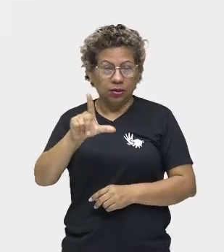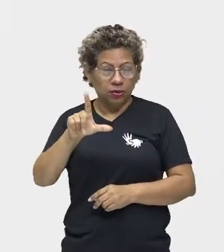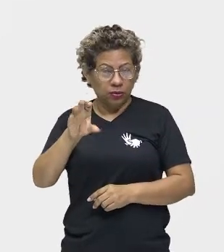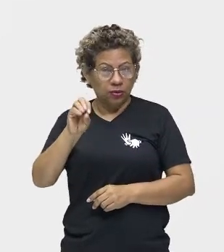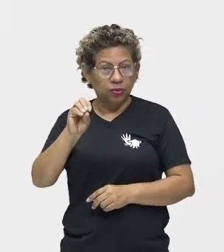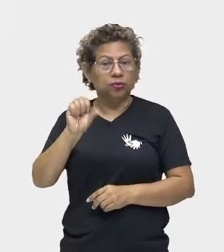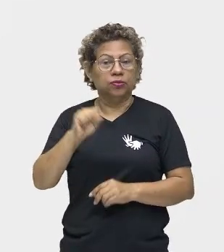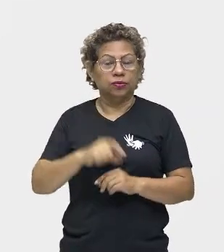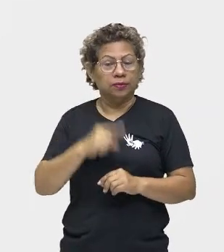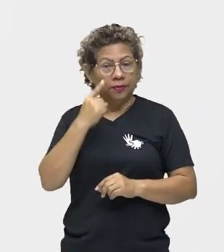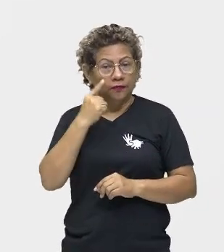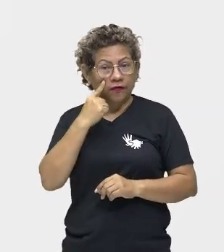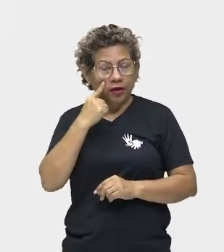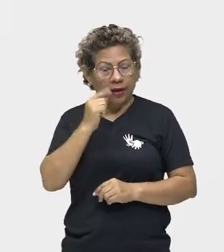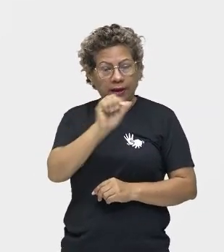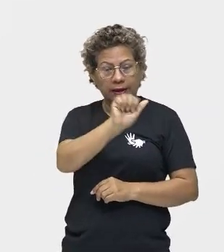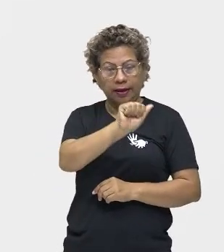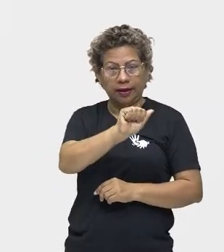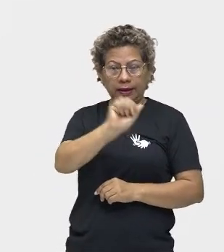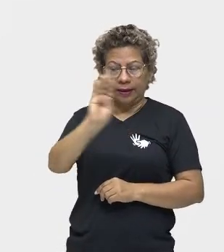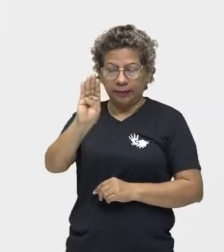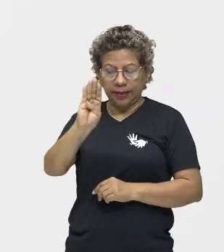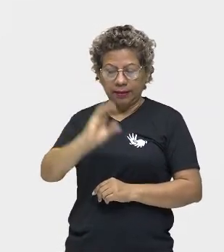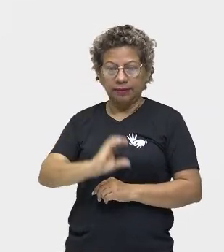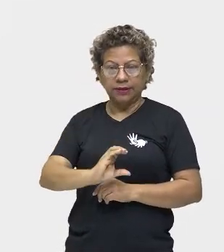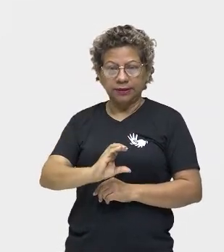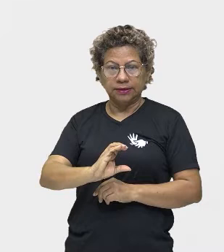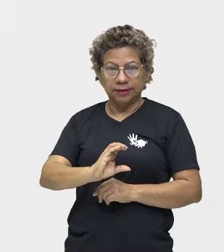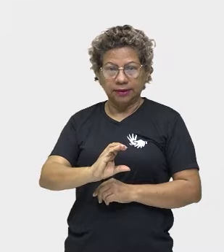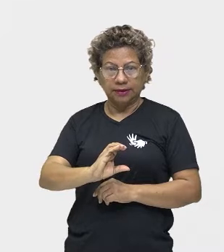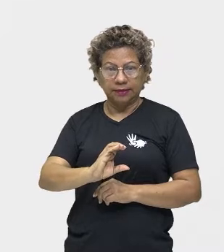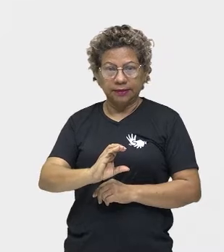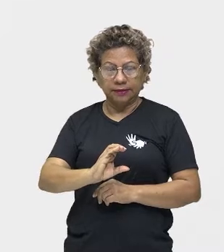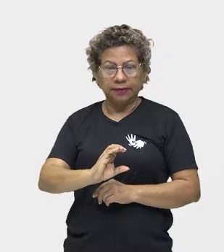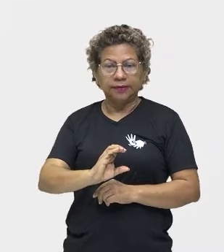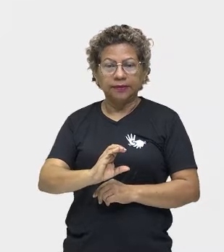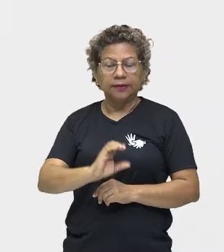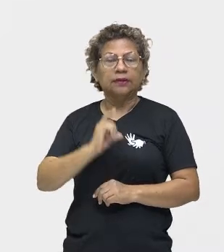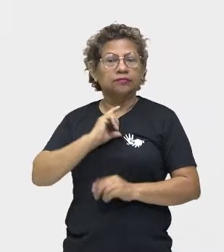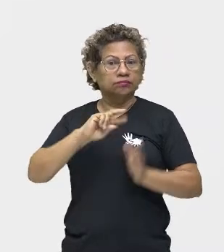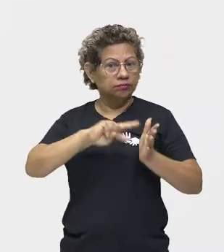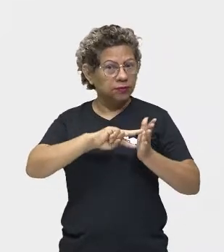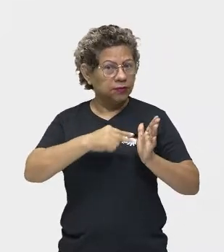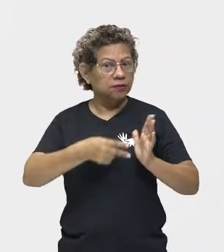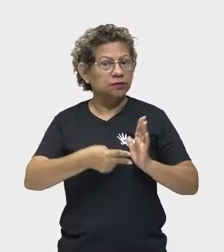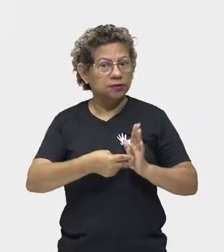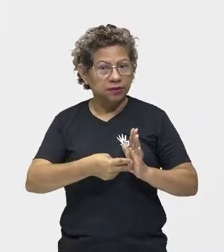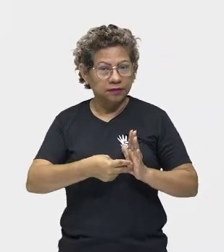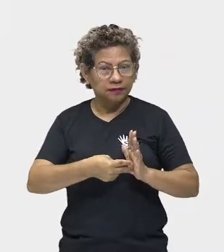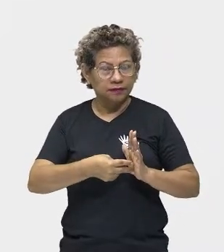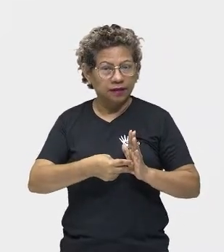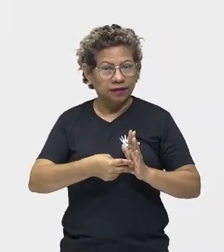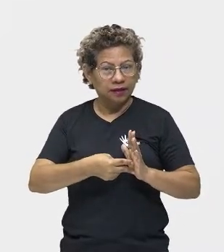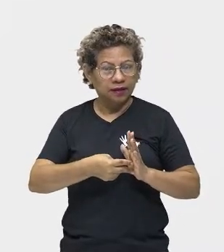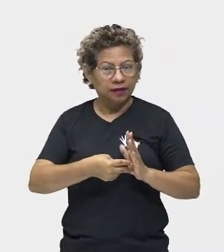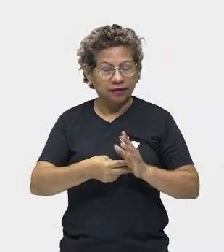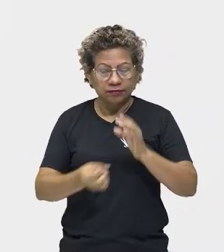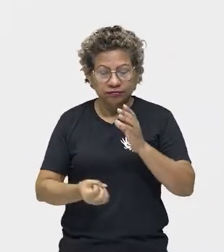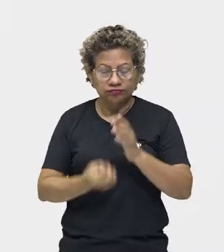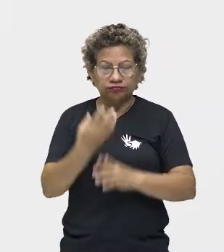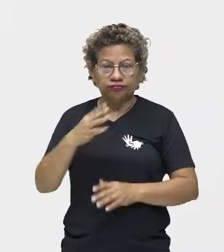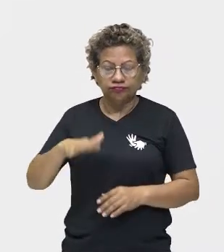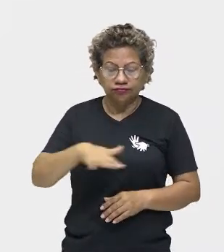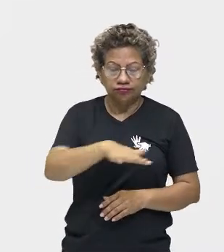Os pontos A, B e C representam as posições de três casas construídas numa área plana de um